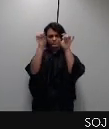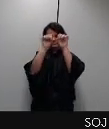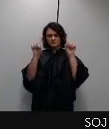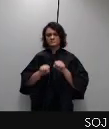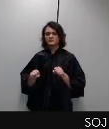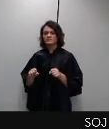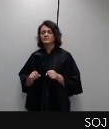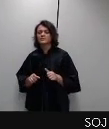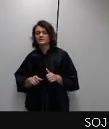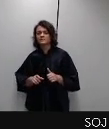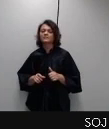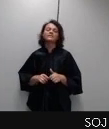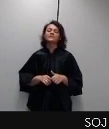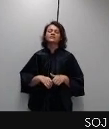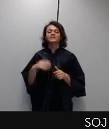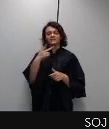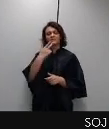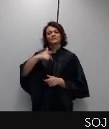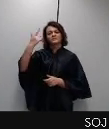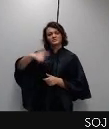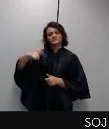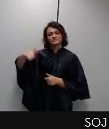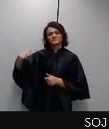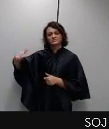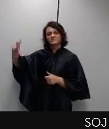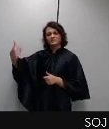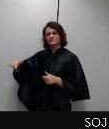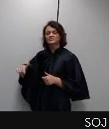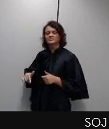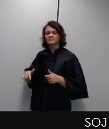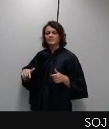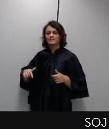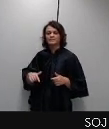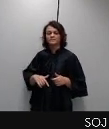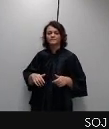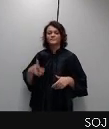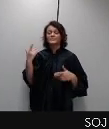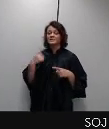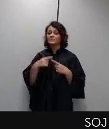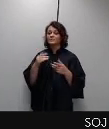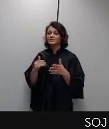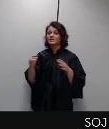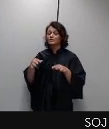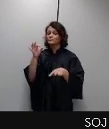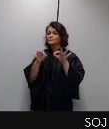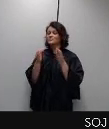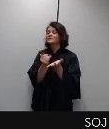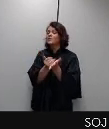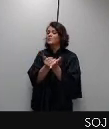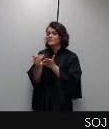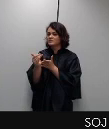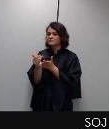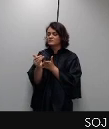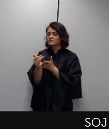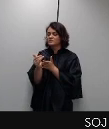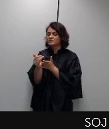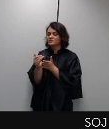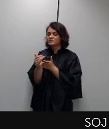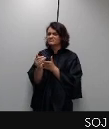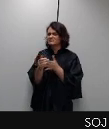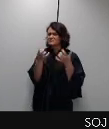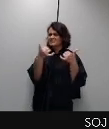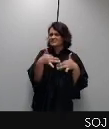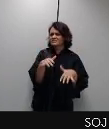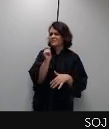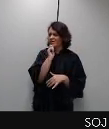diante do repetitivo mas geralmente o que na verdade quando começou o julgamento ainda não existia afetação mas